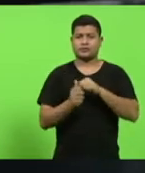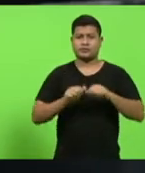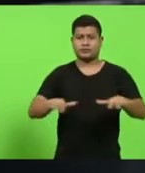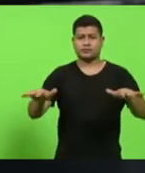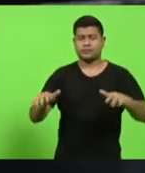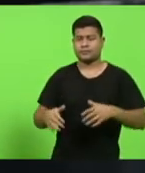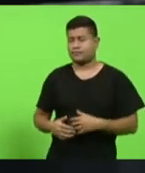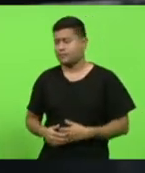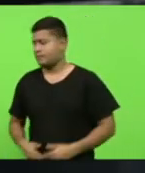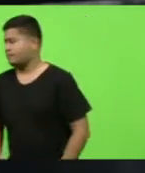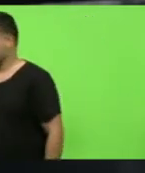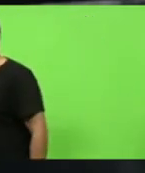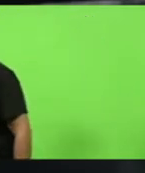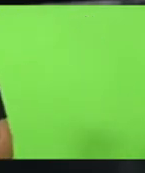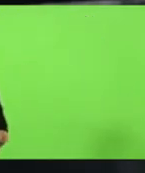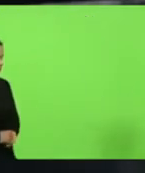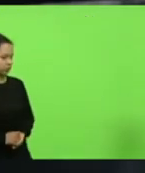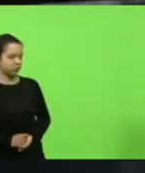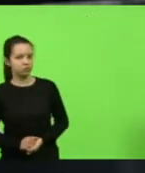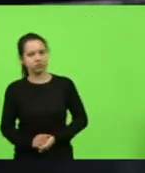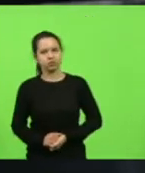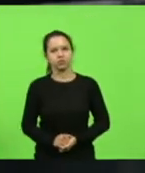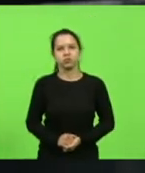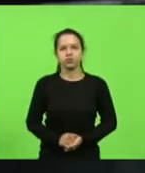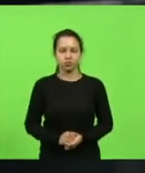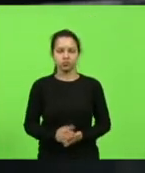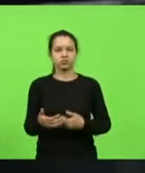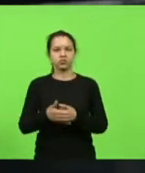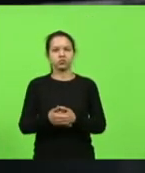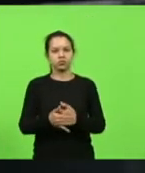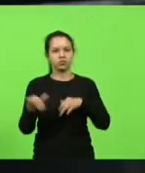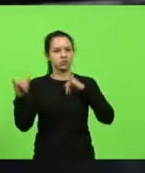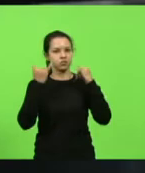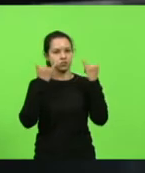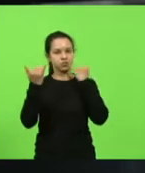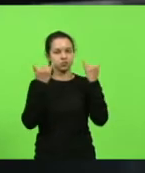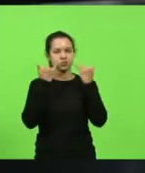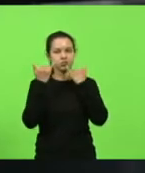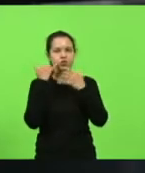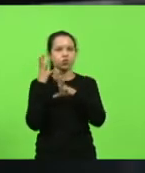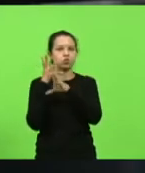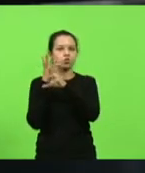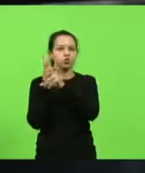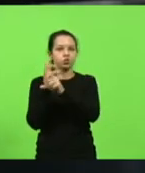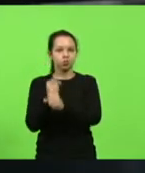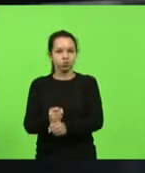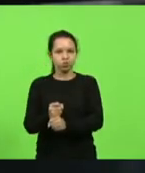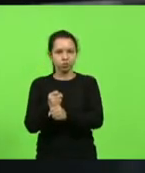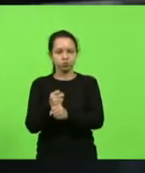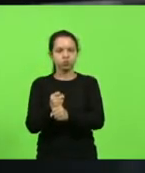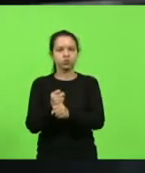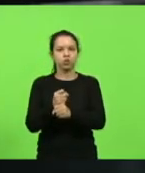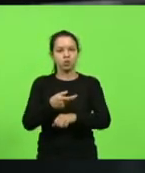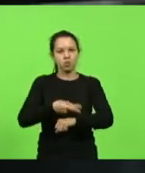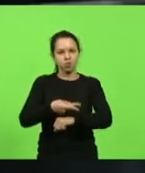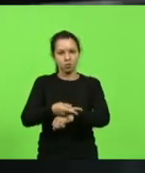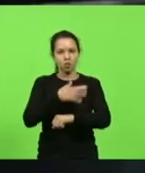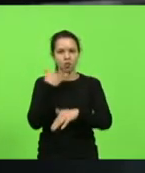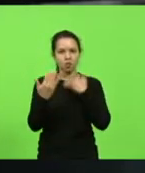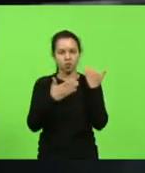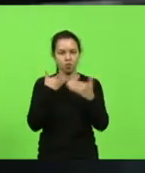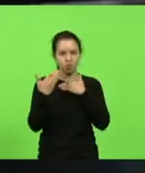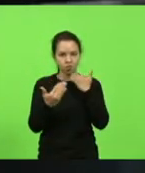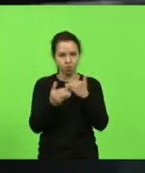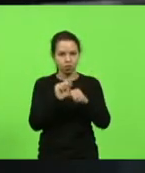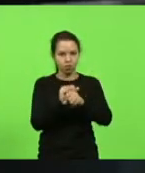Saúde deixou de divulgar informações sobre o total de casos e mortes pela Covid no país na sua gestão, o